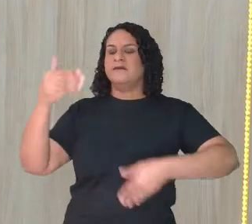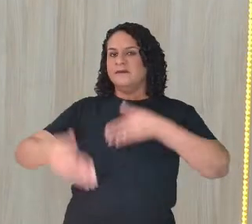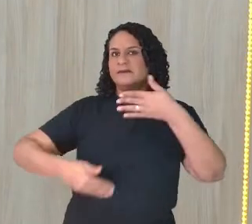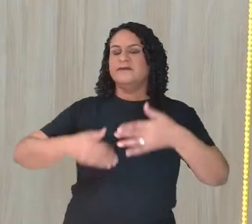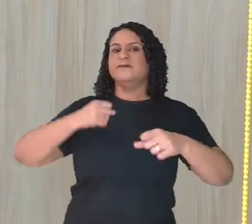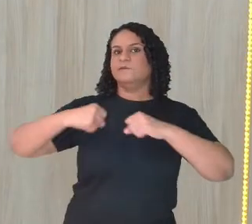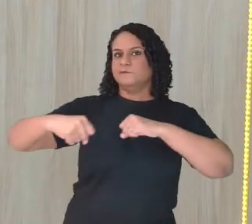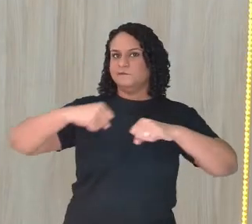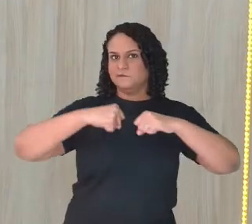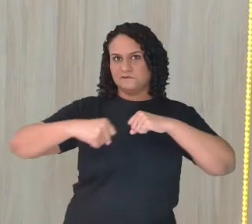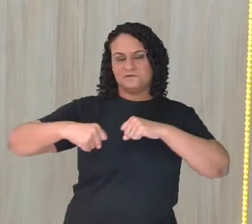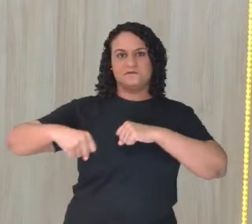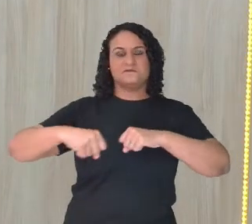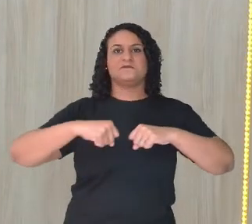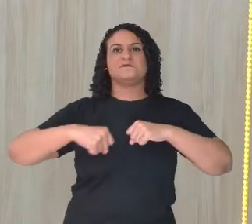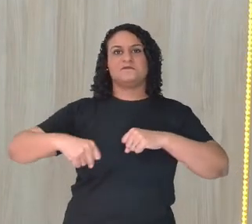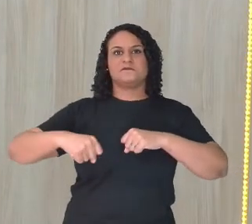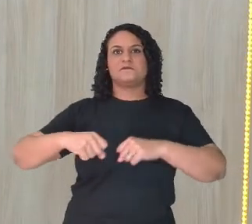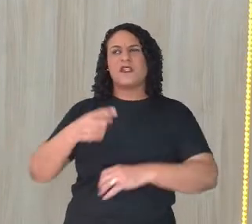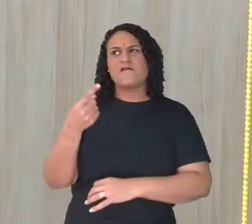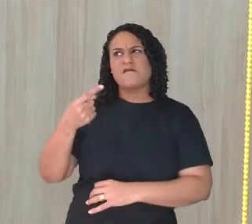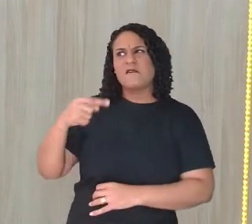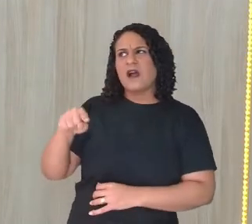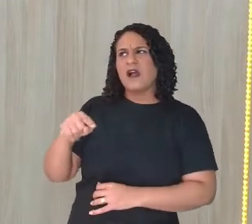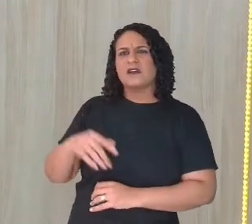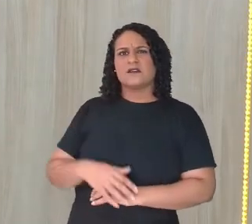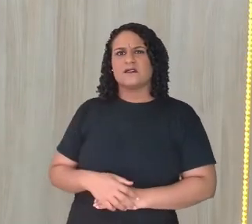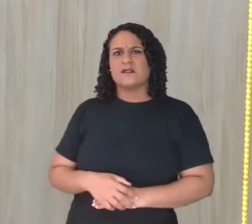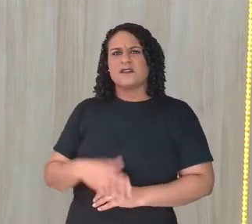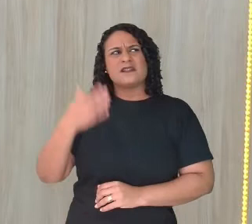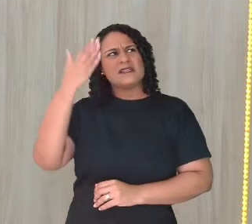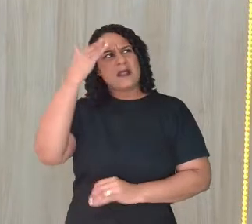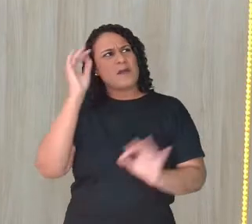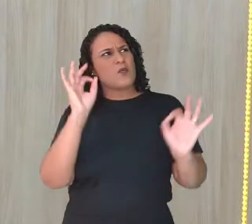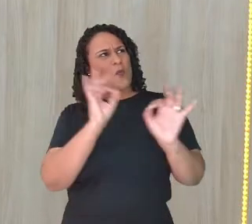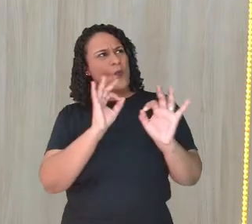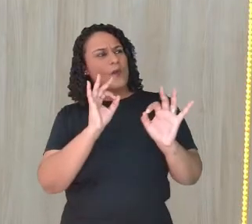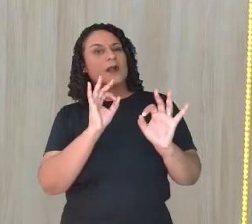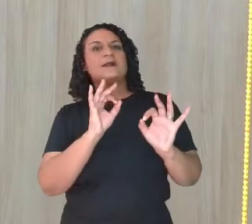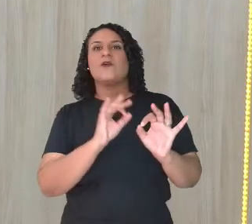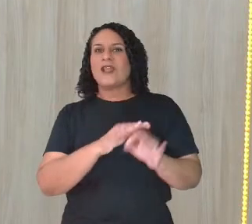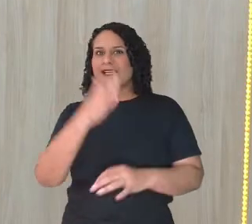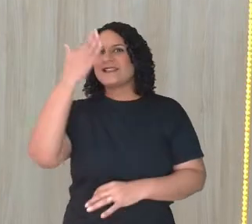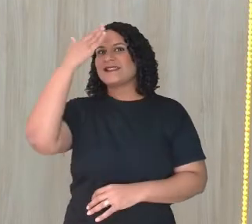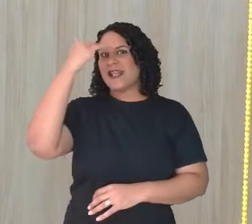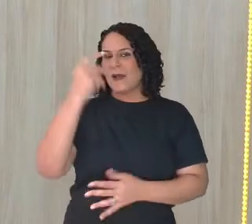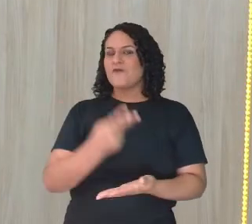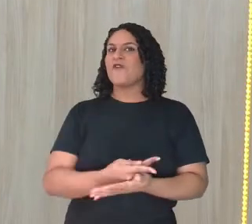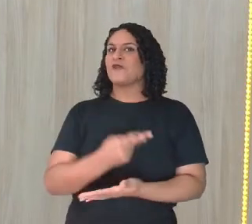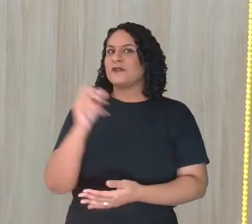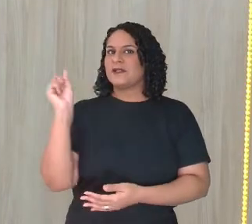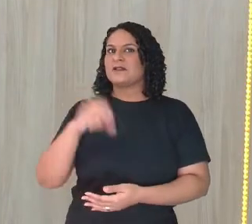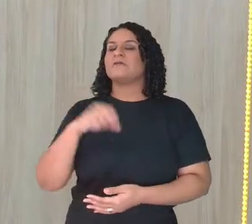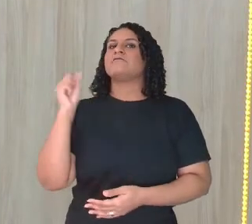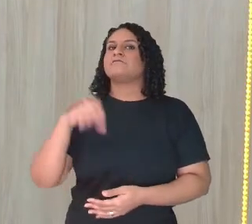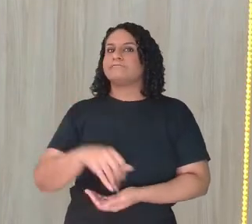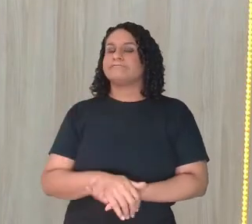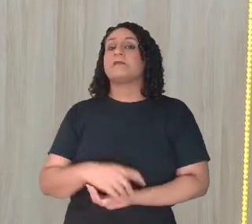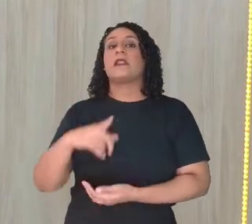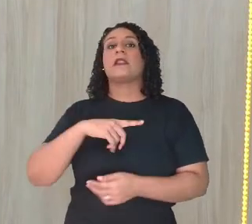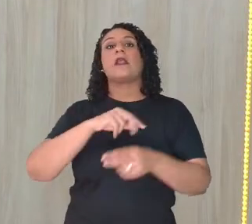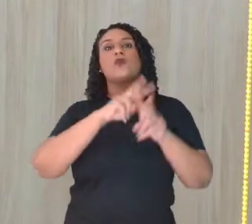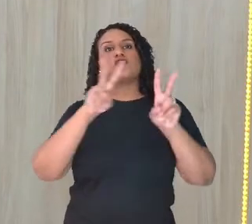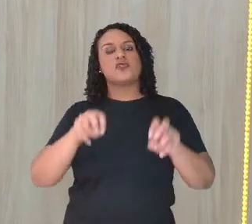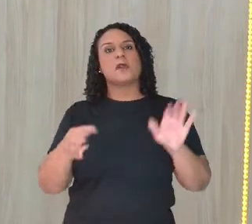debate vão sem saber o que é que vai acontecer. Eles sabem já o que vai acontecer. Eles já têm, inclusive, os temas que